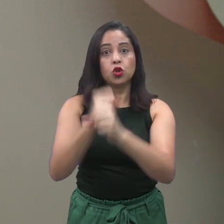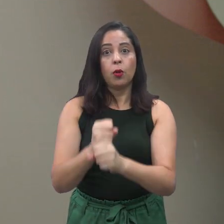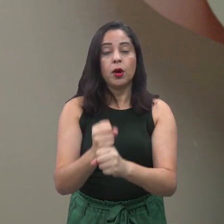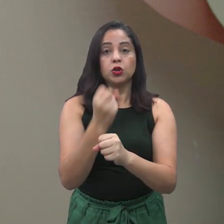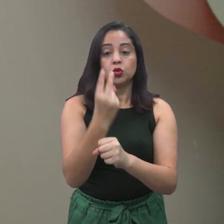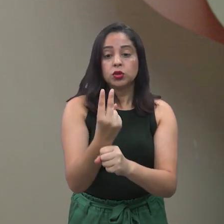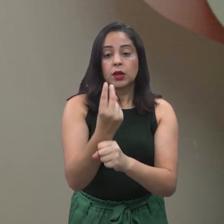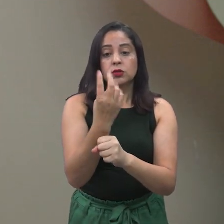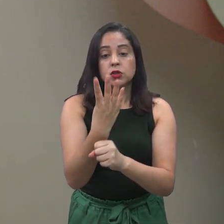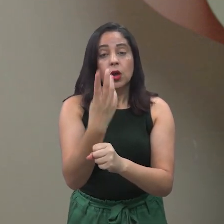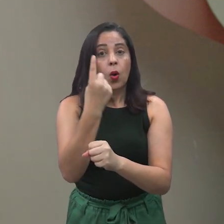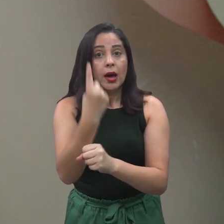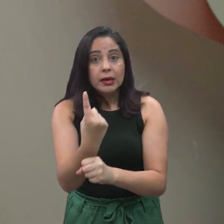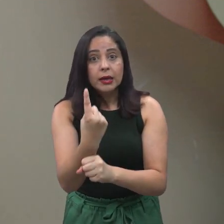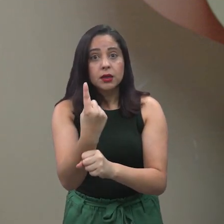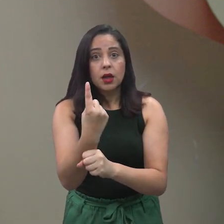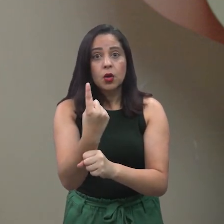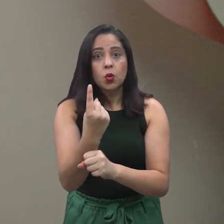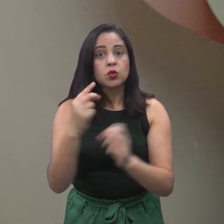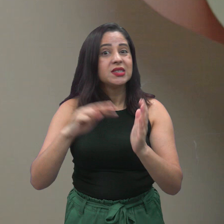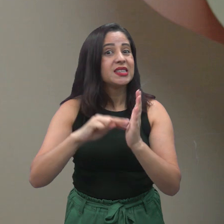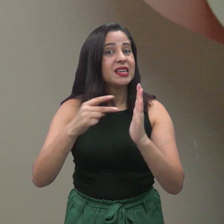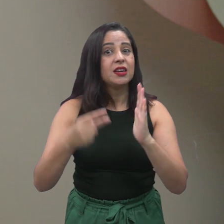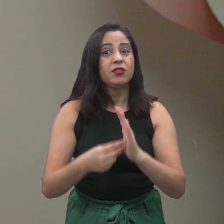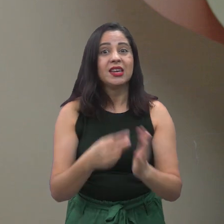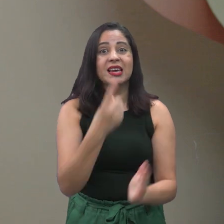241 diagnósticos. O número é